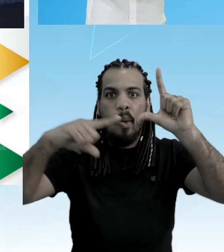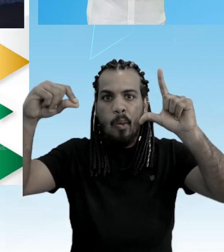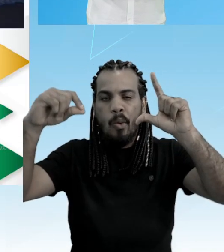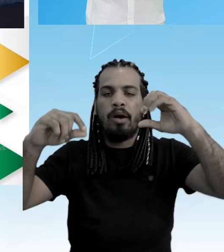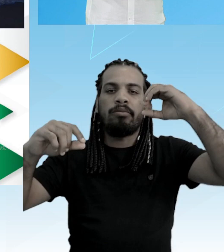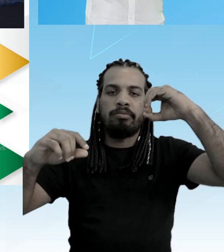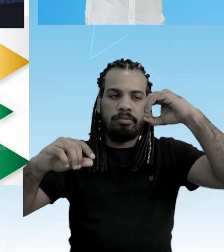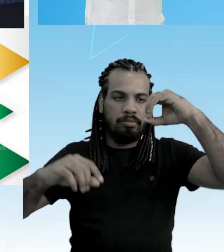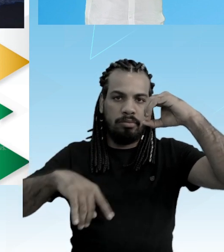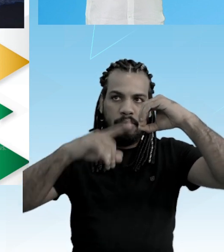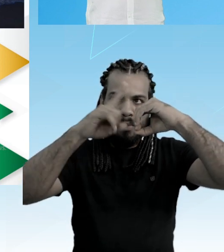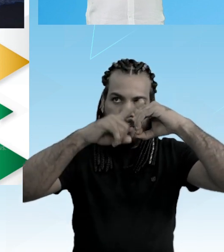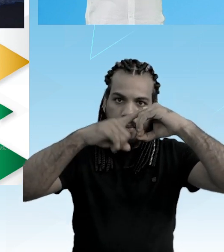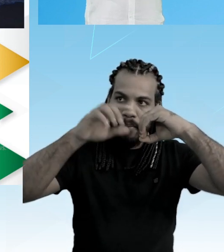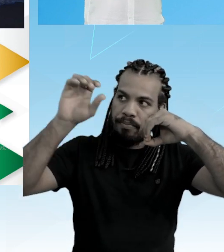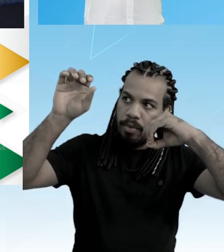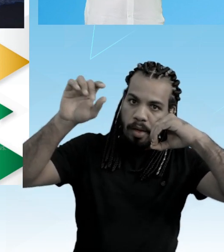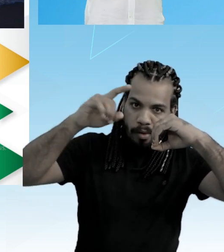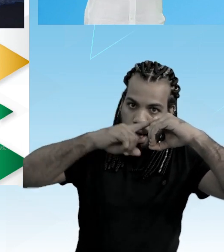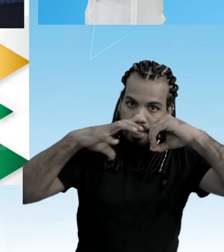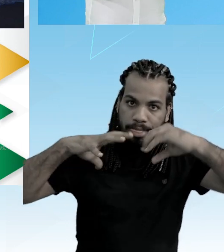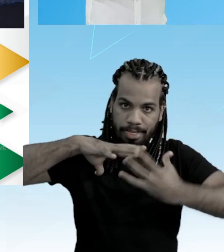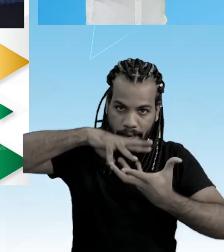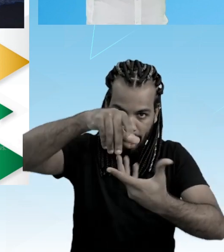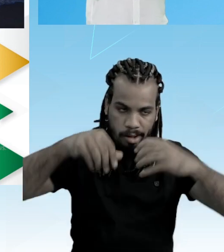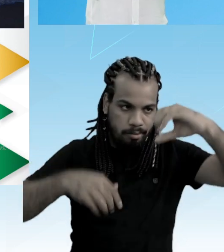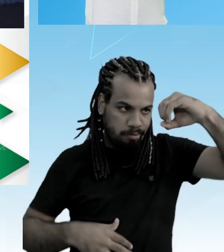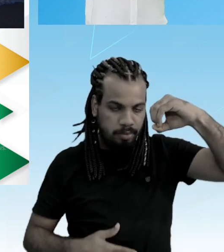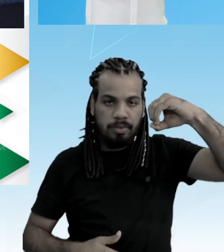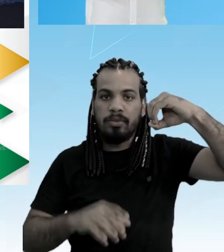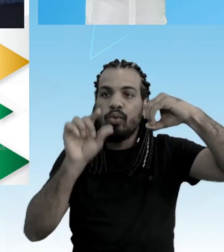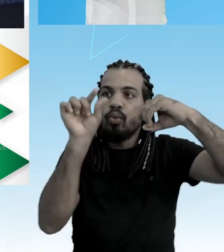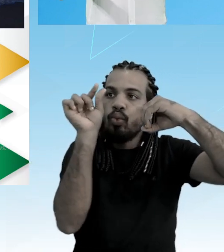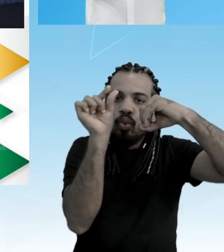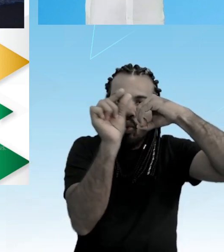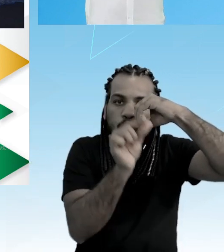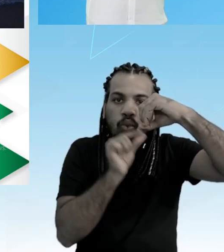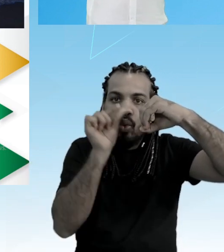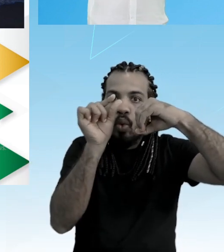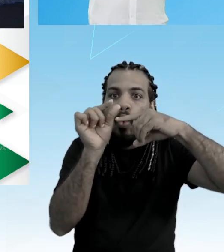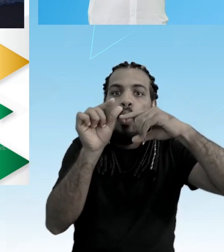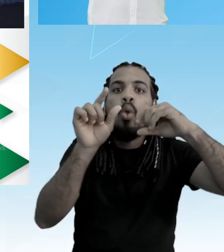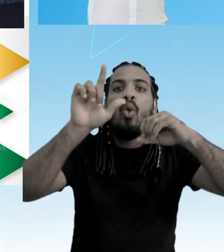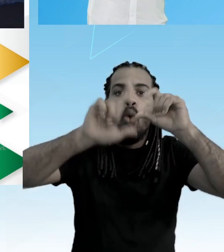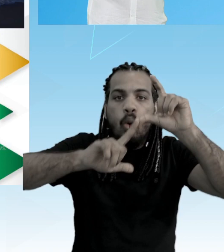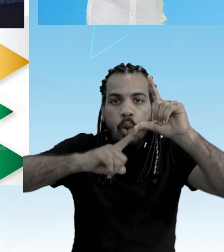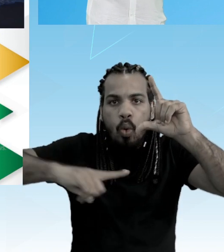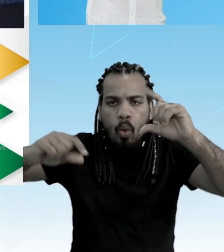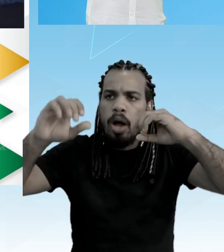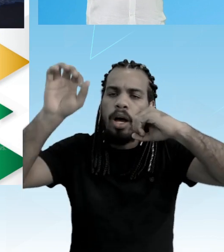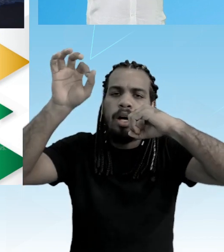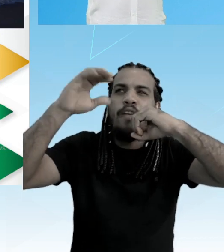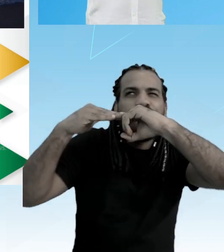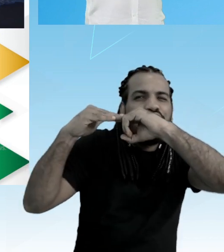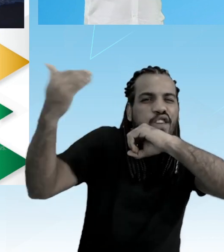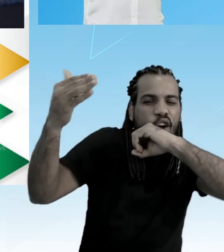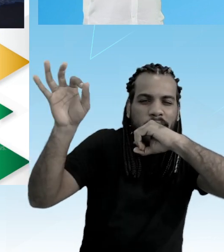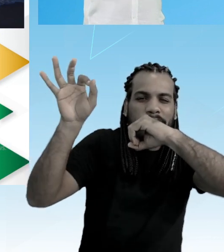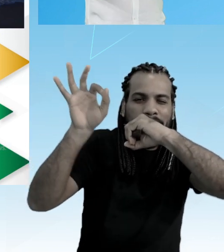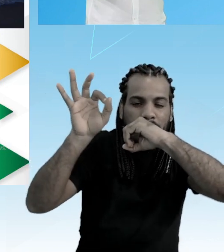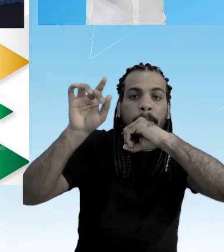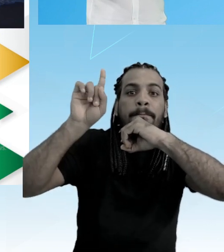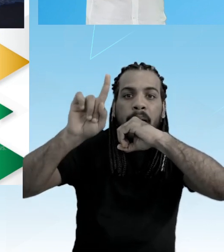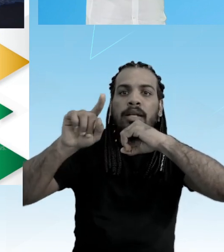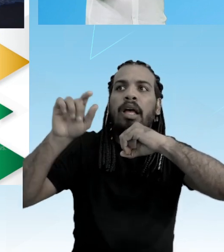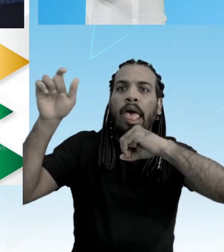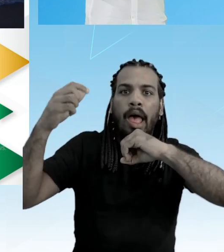a Terra, ela vai ser suficiente para arrastar a água do mar e formar o que a gente chama de